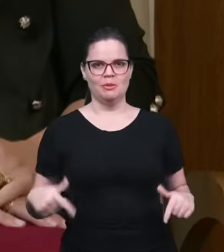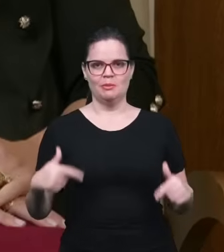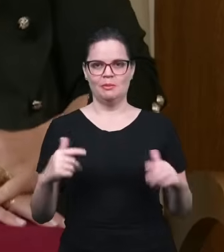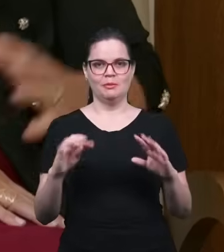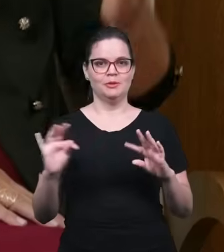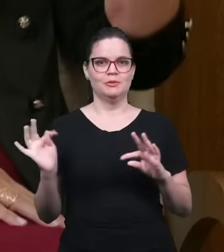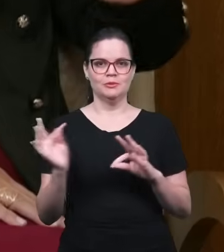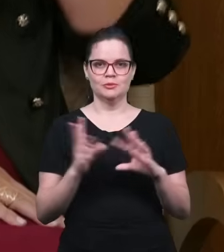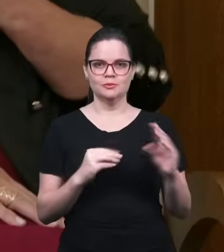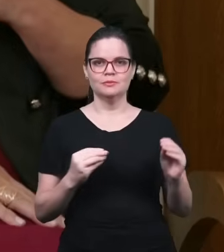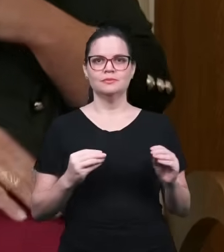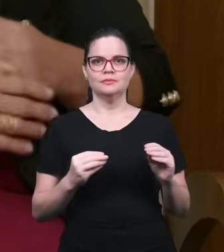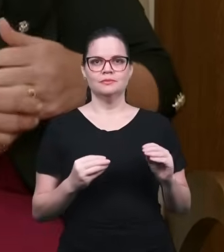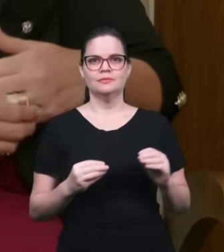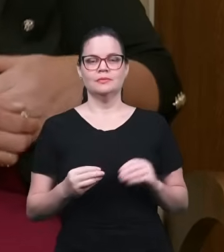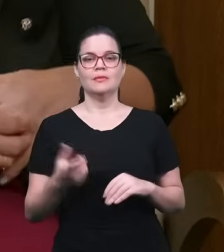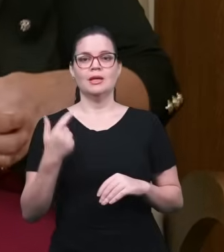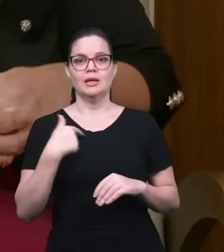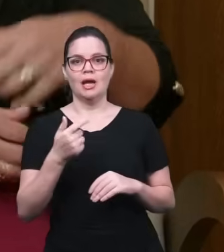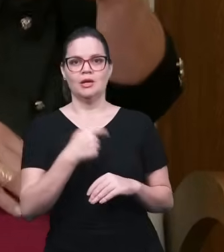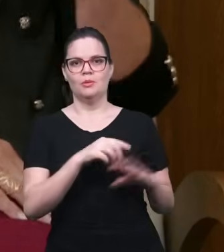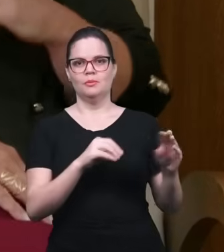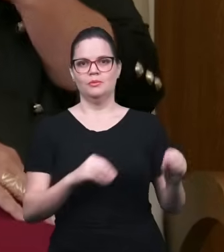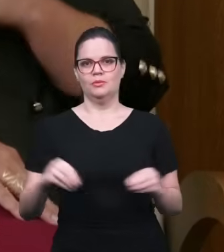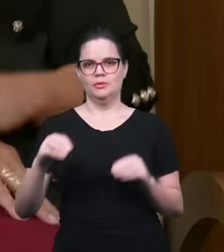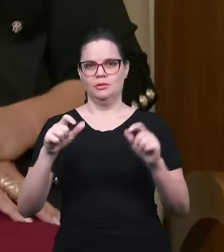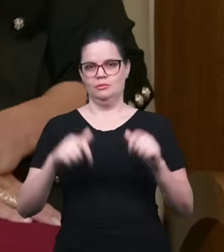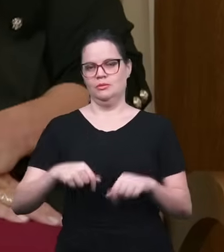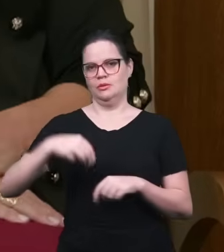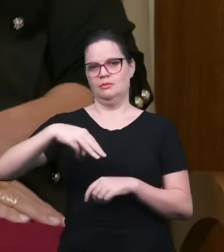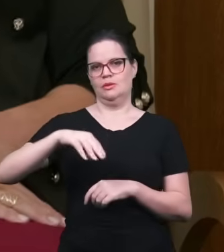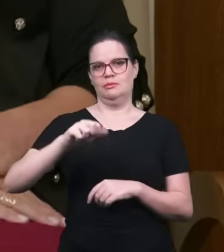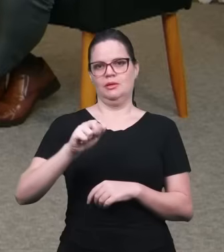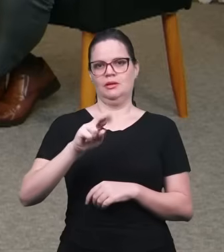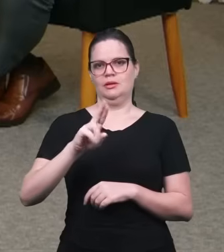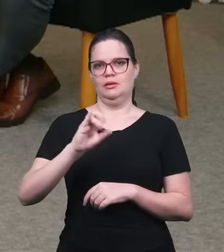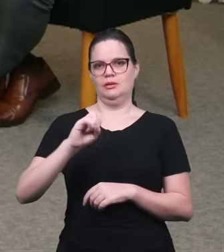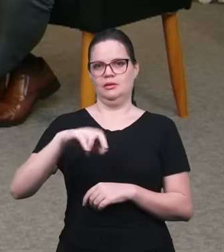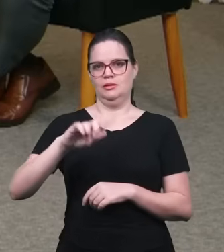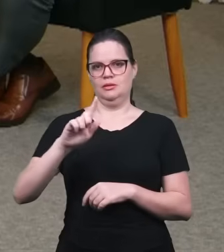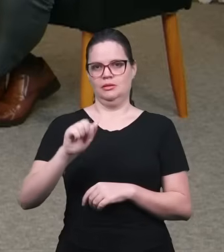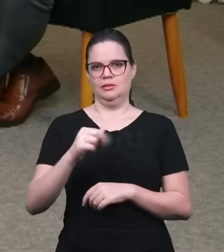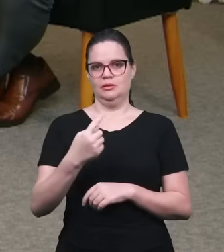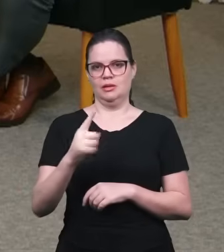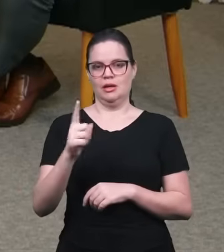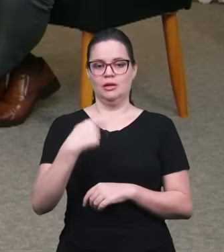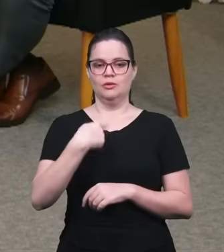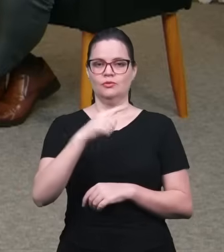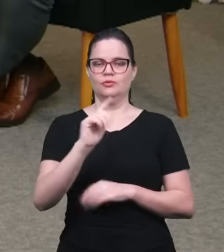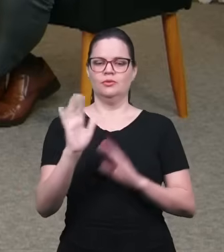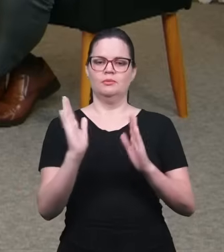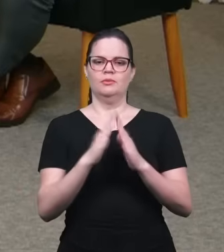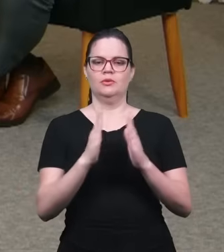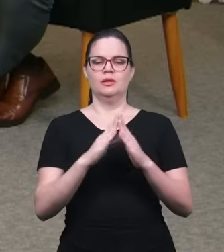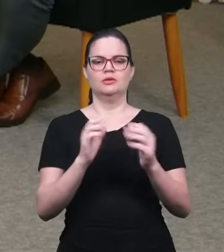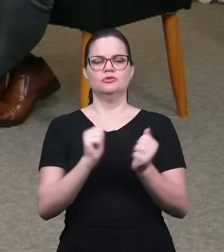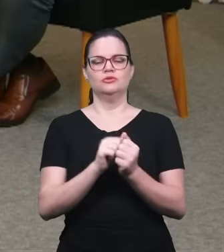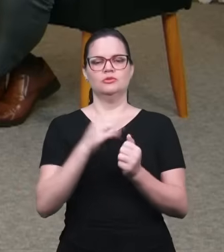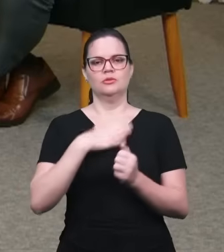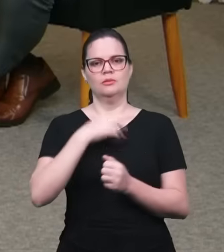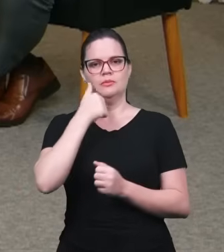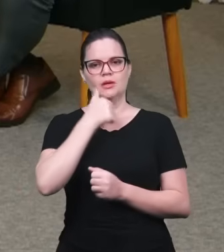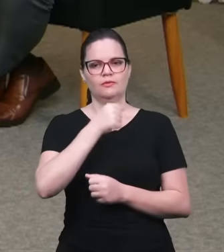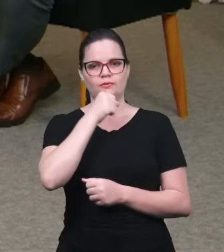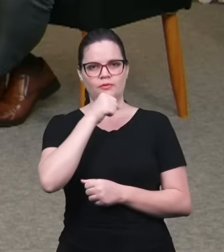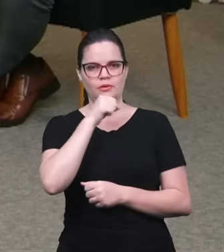o Senhor me trouxe para Maringá. Glória a Deus. Então, eu cheguei em Maringá, fui morar com a minha avó, com a minha tia, que eram servos do